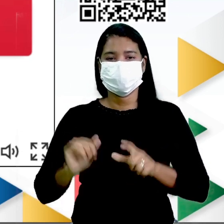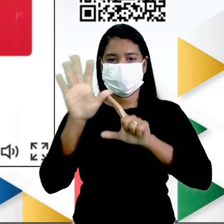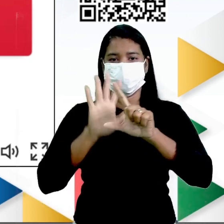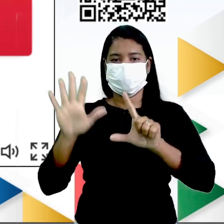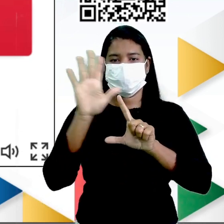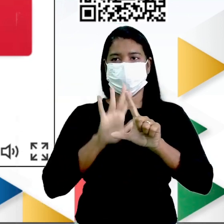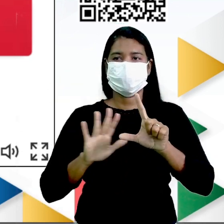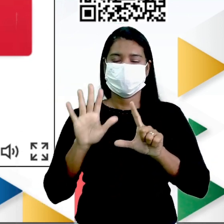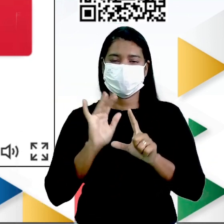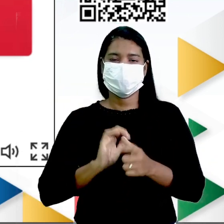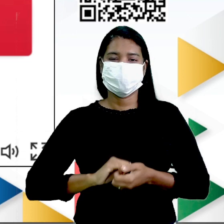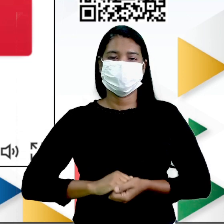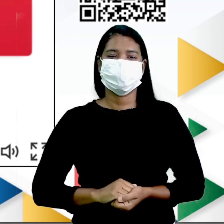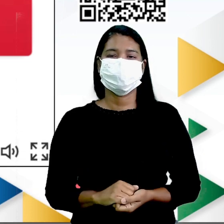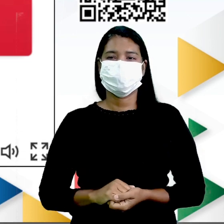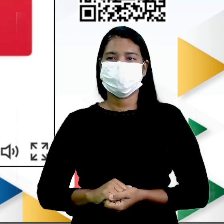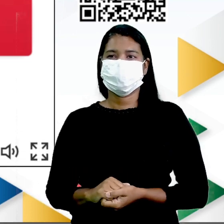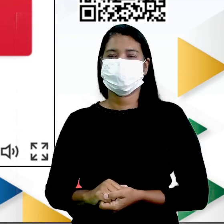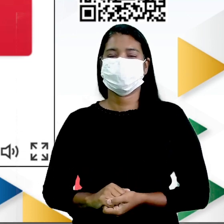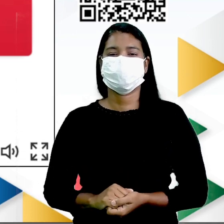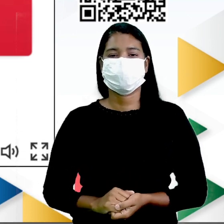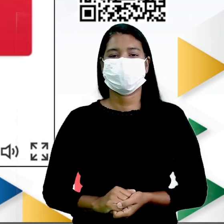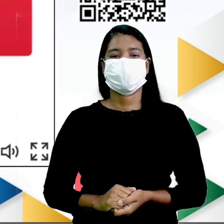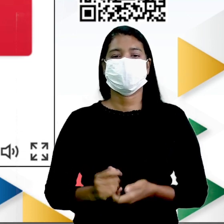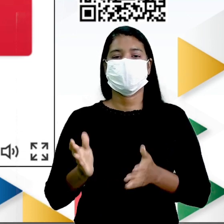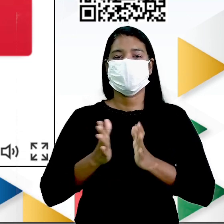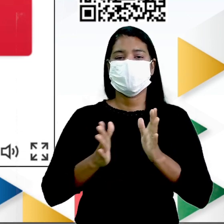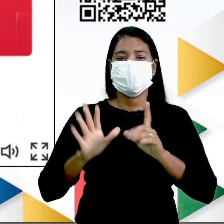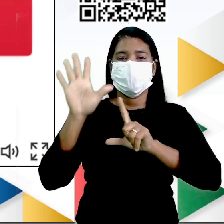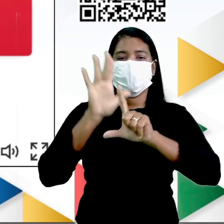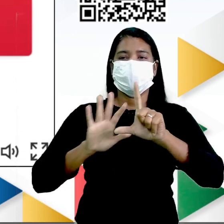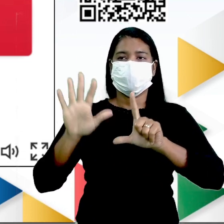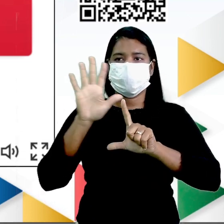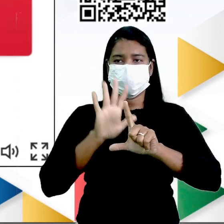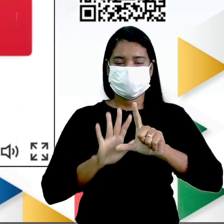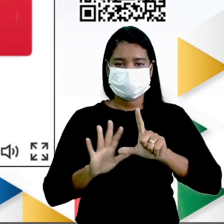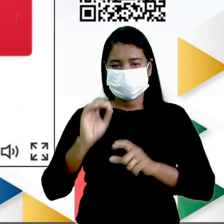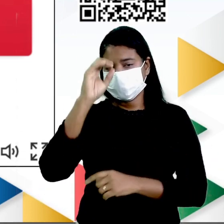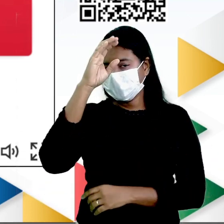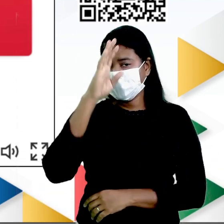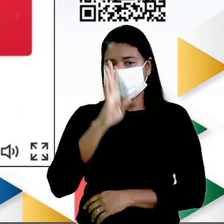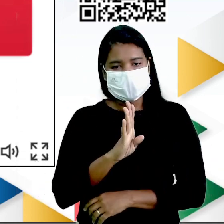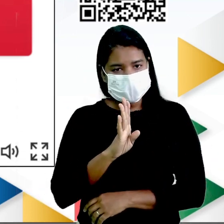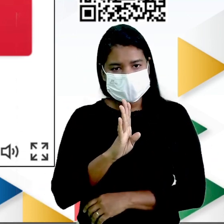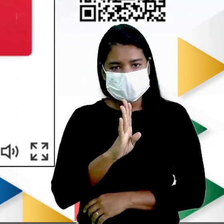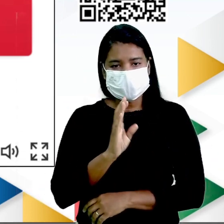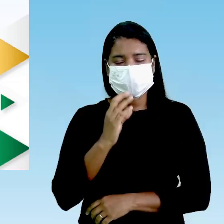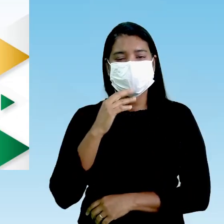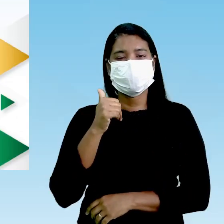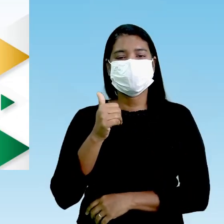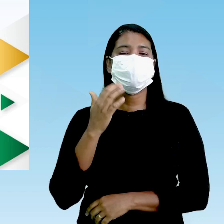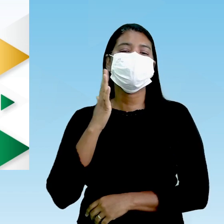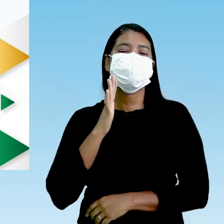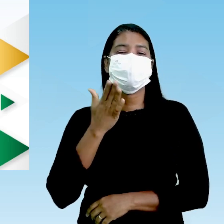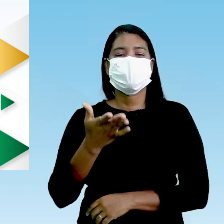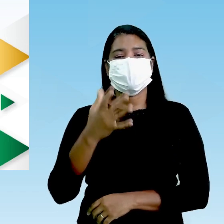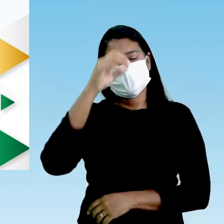nossa querida Joyce, beleza? Você vai ter acesso a essa plataforma que é gratuita, está pronta